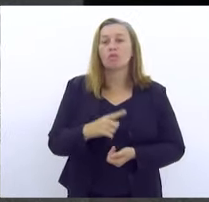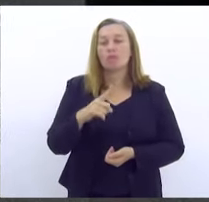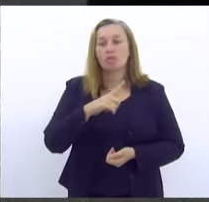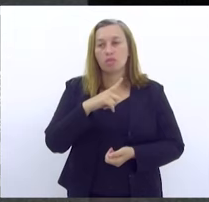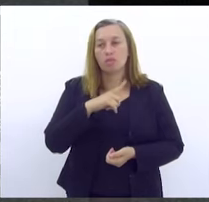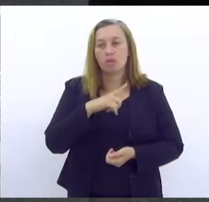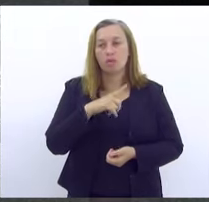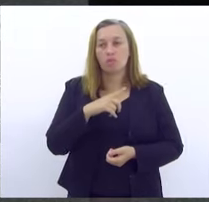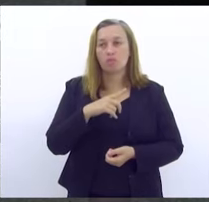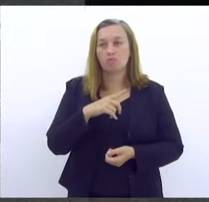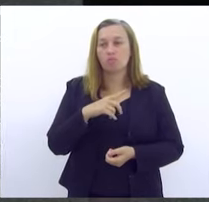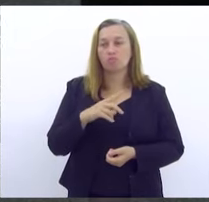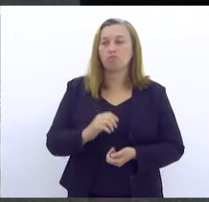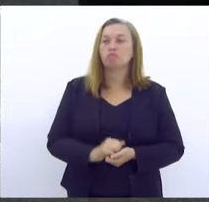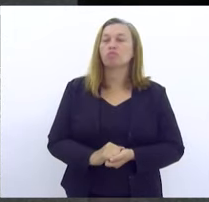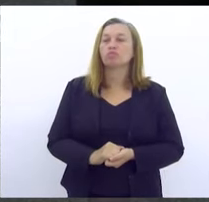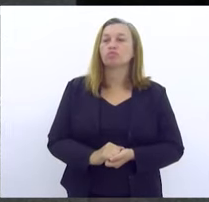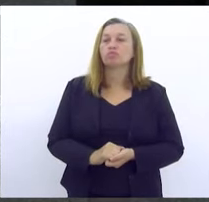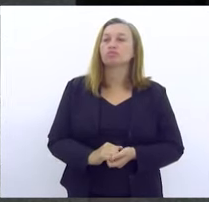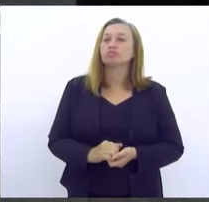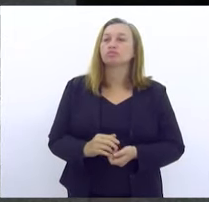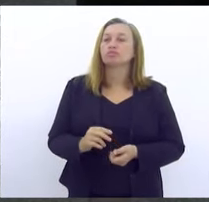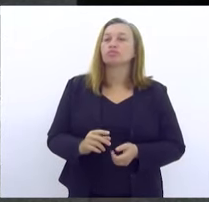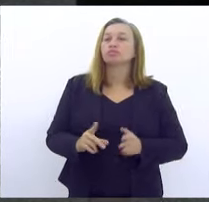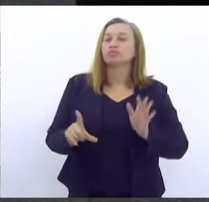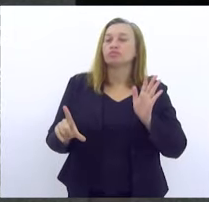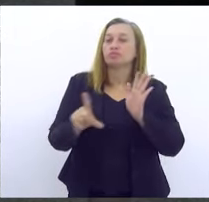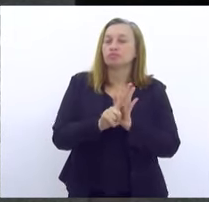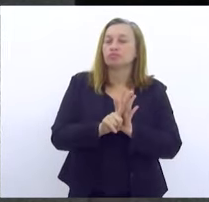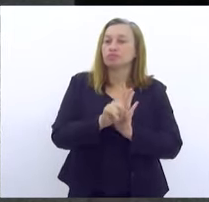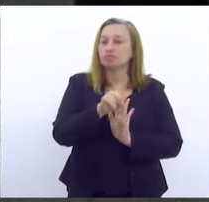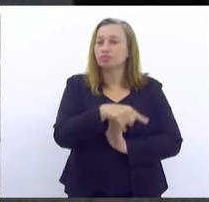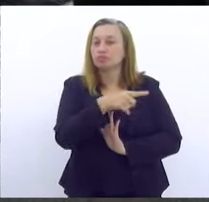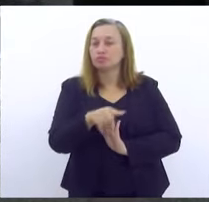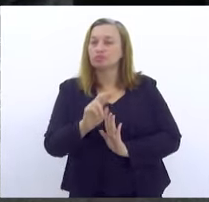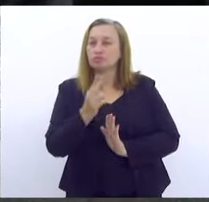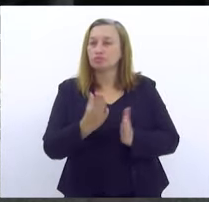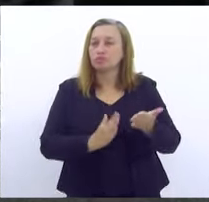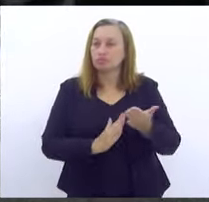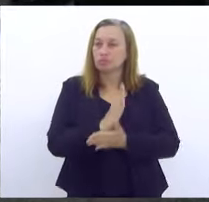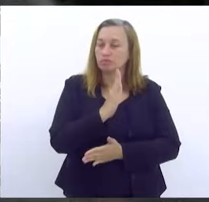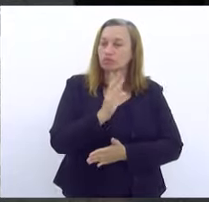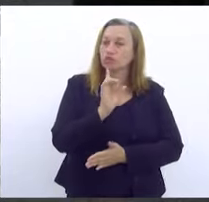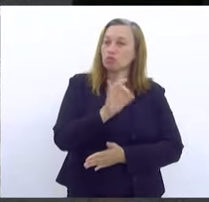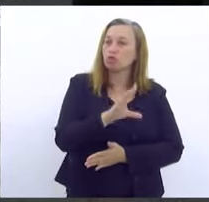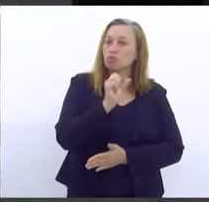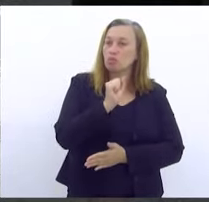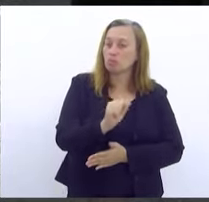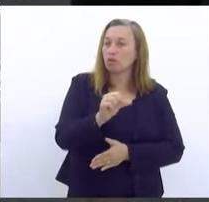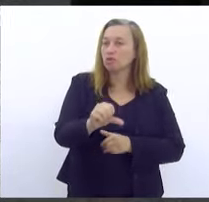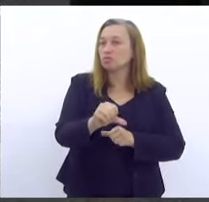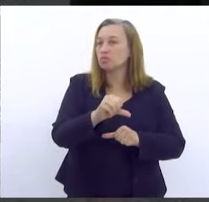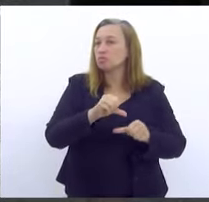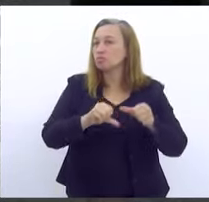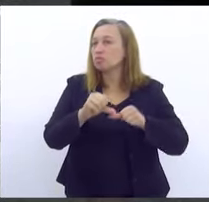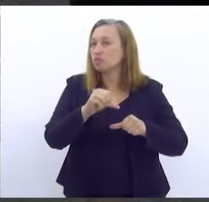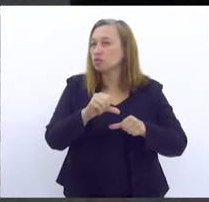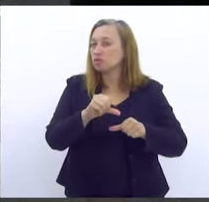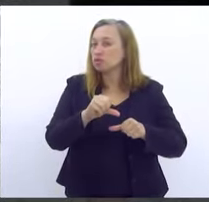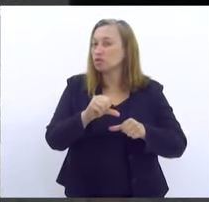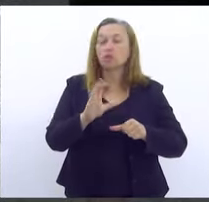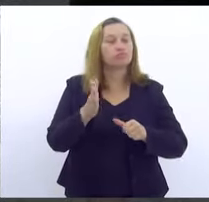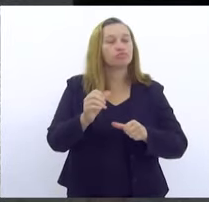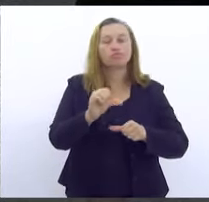casa que uma lei rejeitada ou aprovada só pode ser modificada